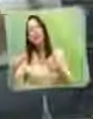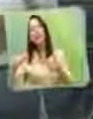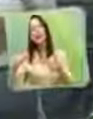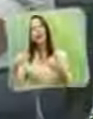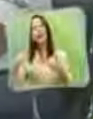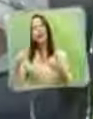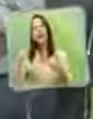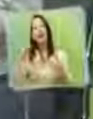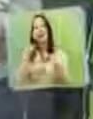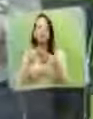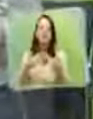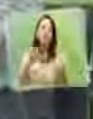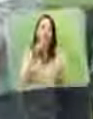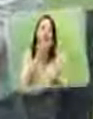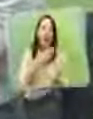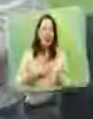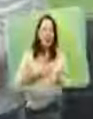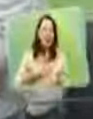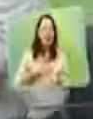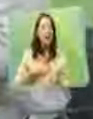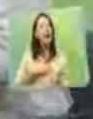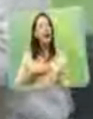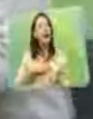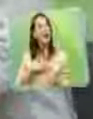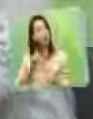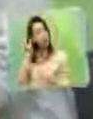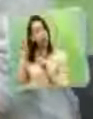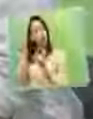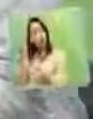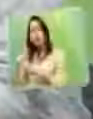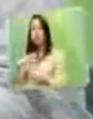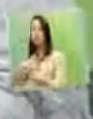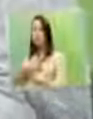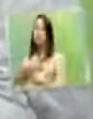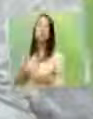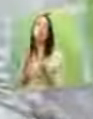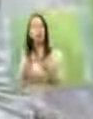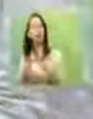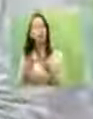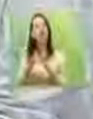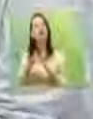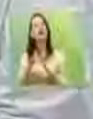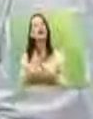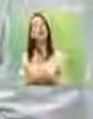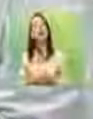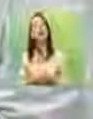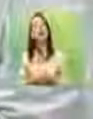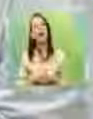direitos civis e etc., mas eu acho que poderíamos, talvez...